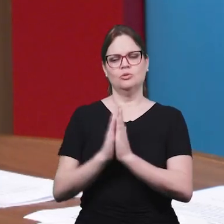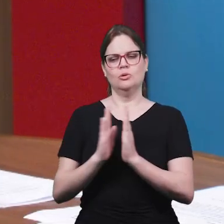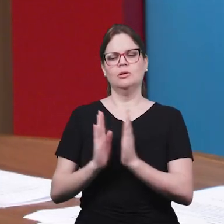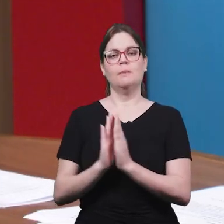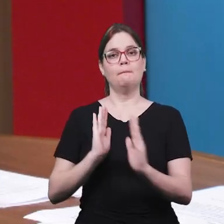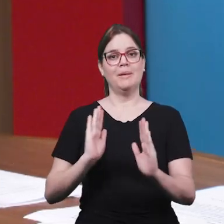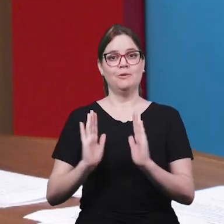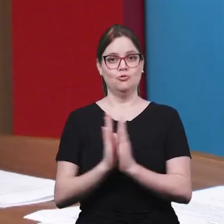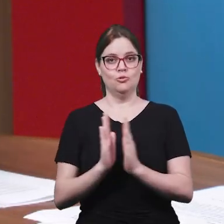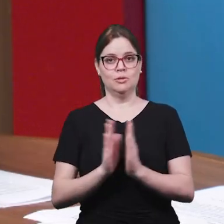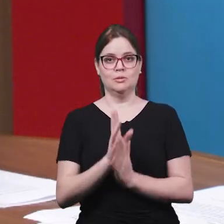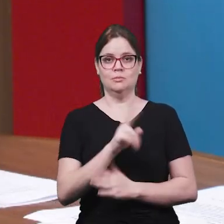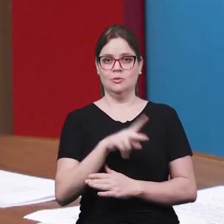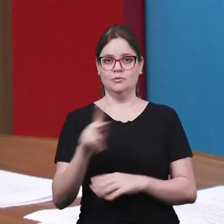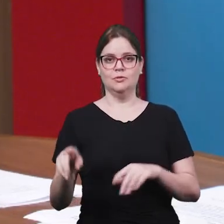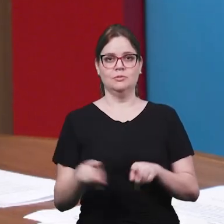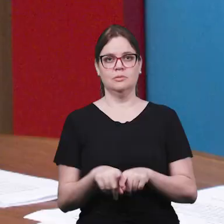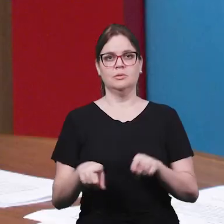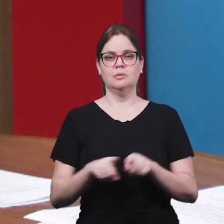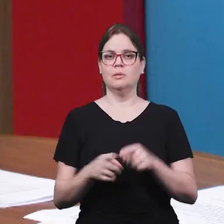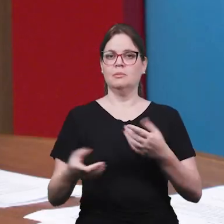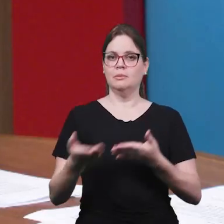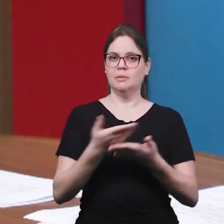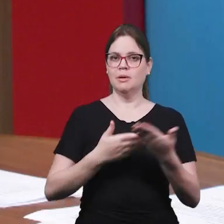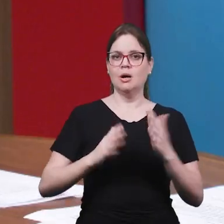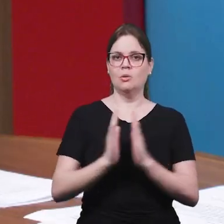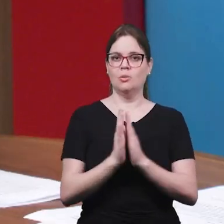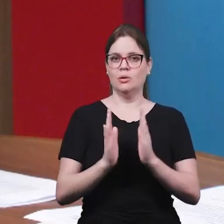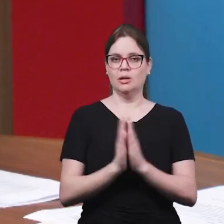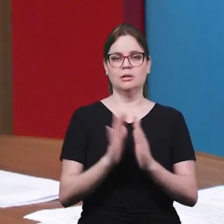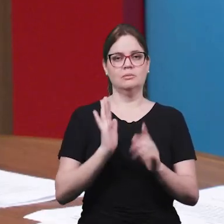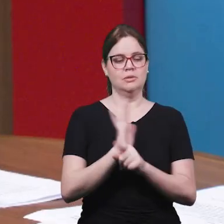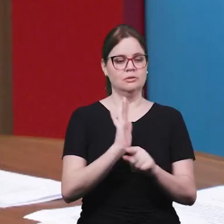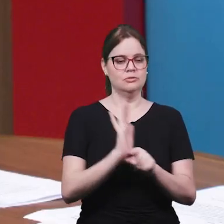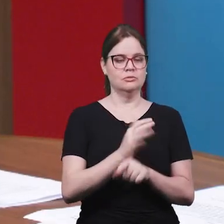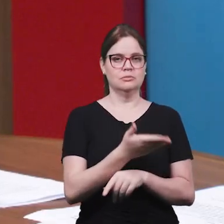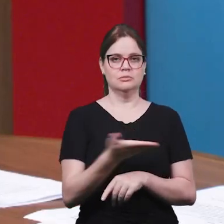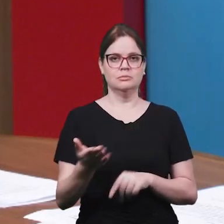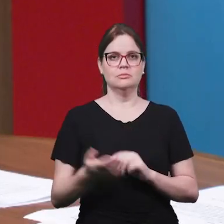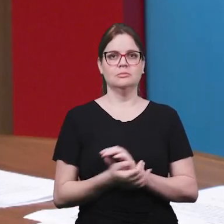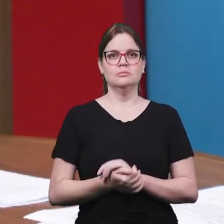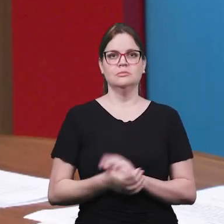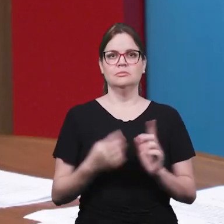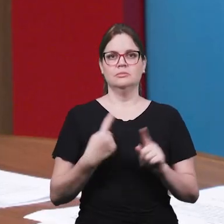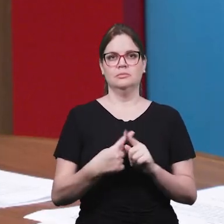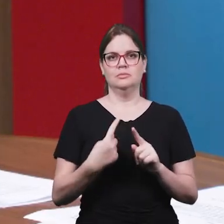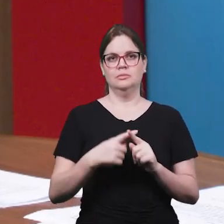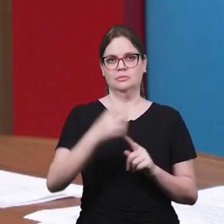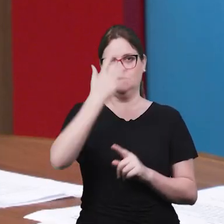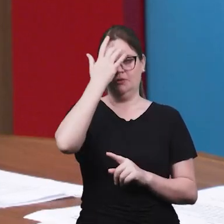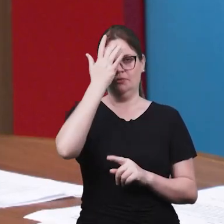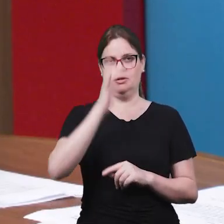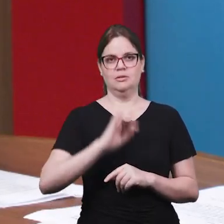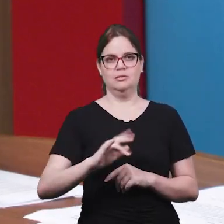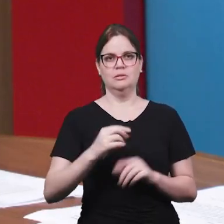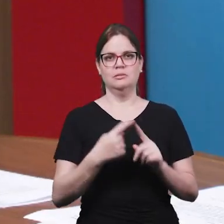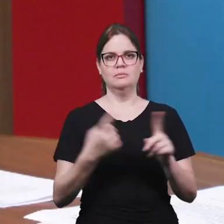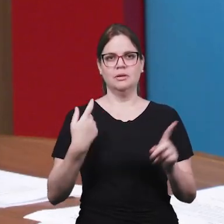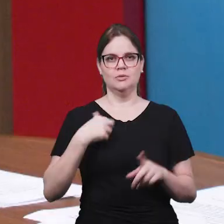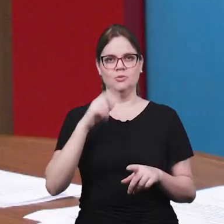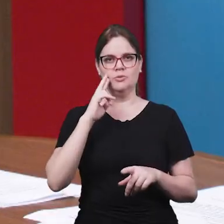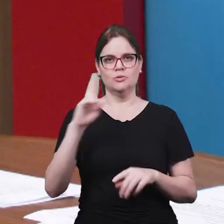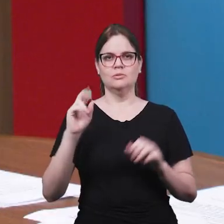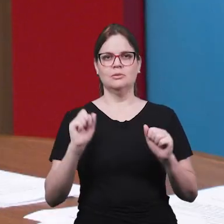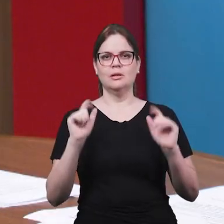por ela, as professoras fizeram esse período de oração para ajudá-la, porque não foi fácil, mas o Senhor tem dado